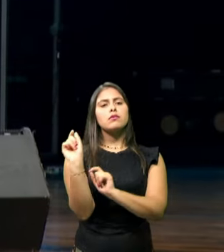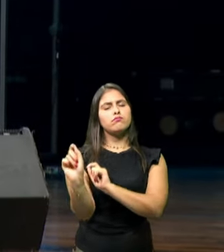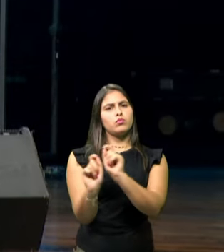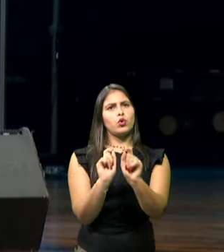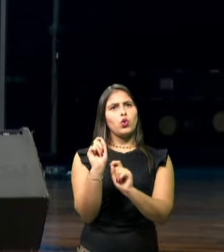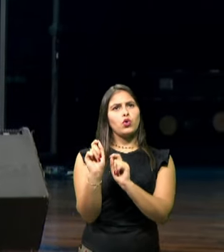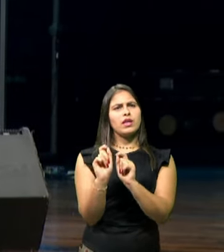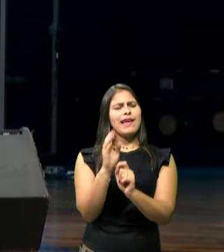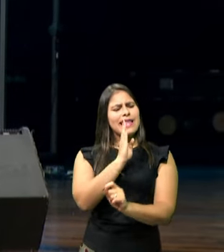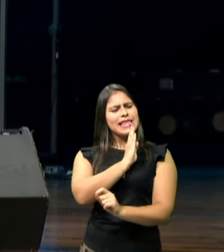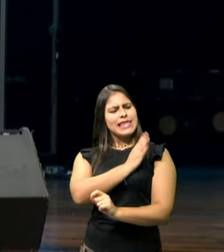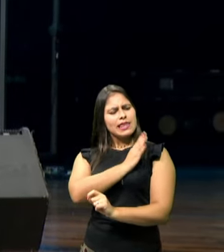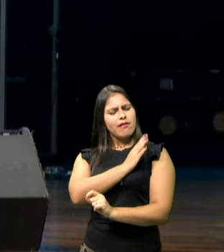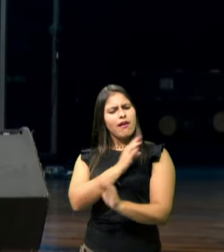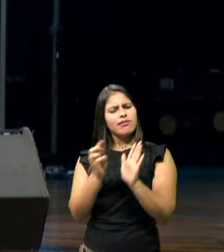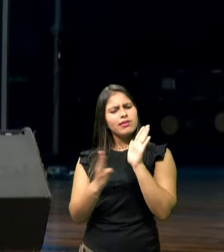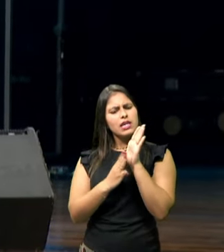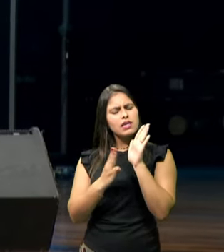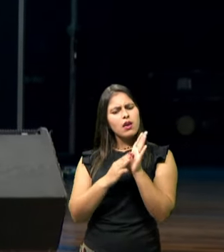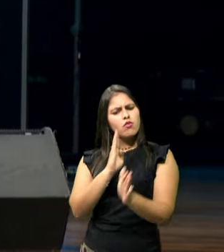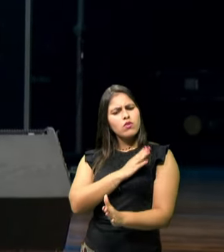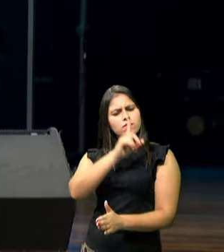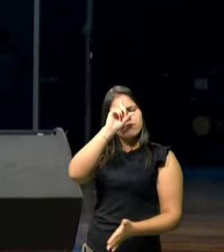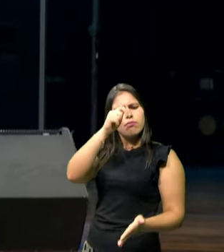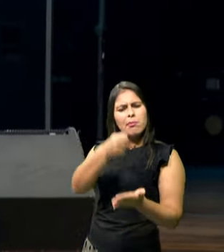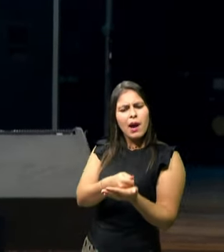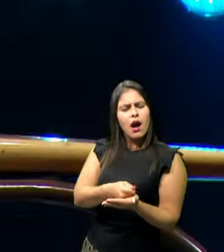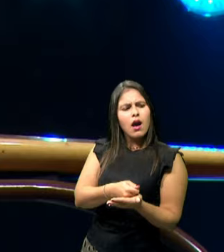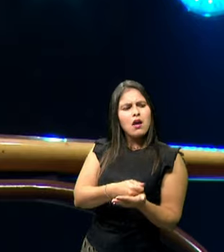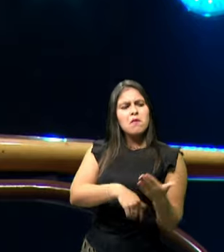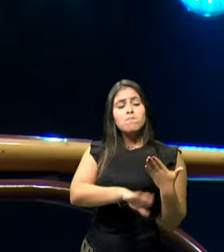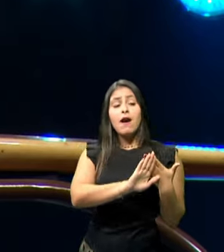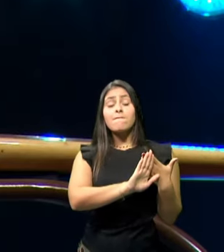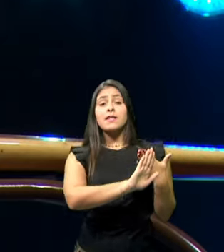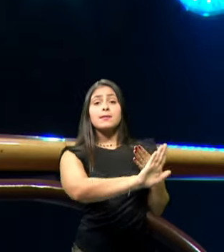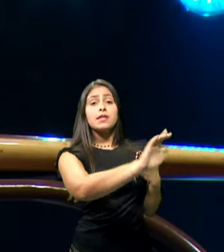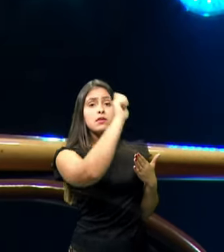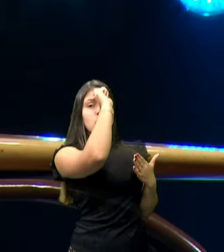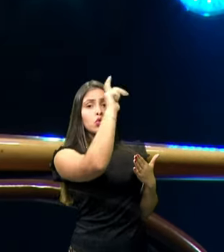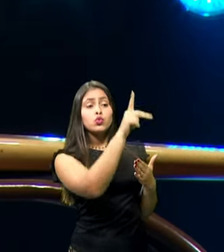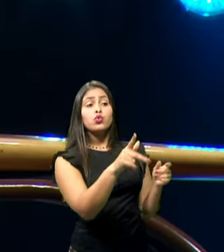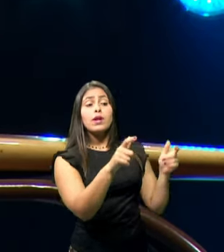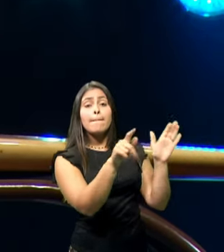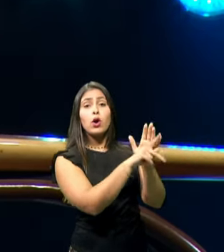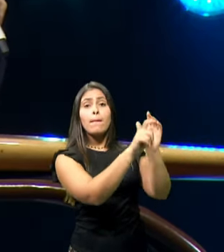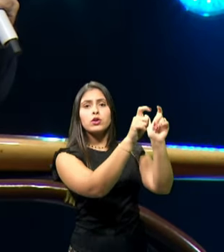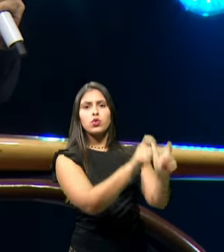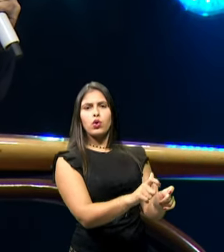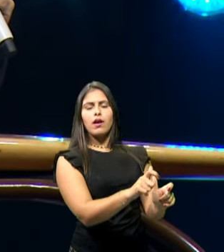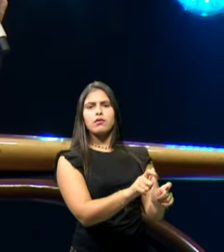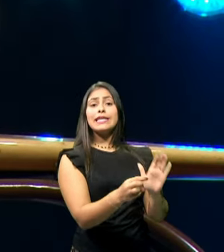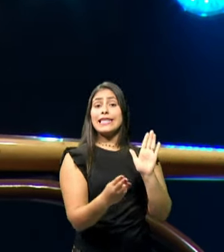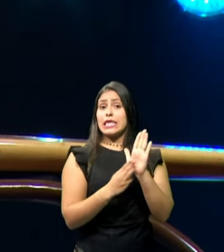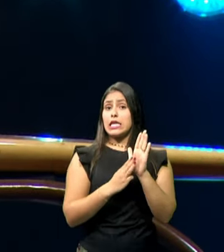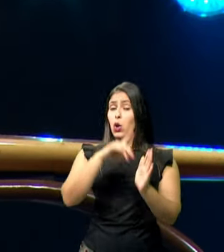e assentou Daniel no seu coração não se contaminar, isto é, Daniel